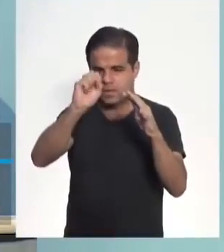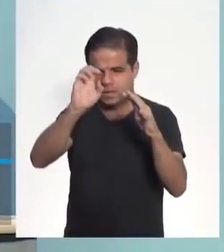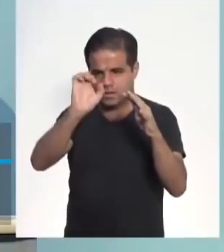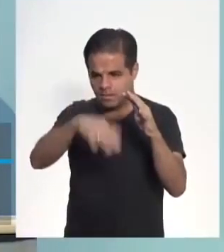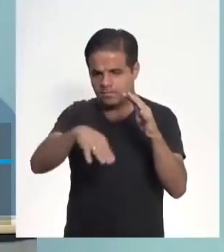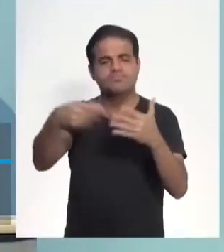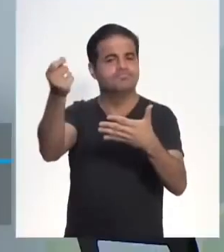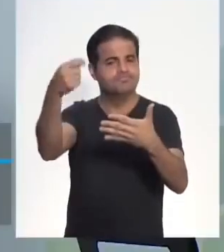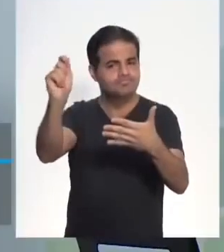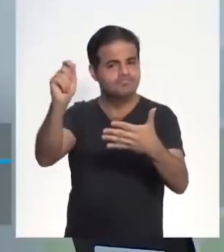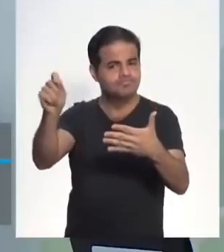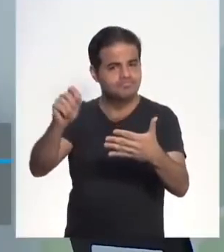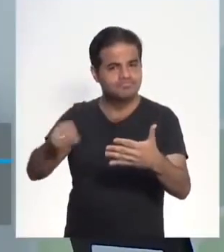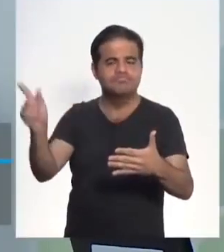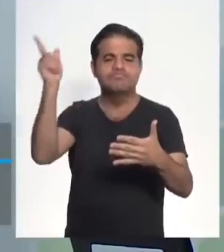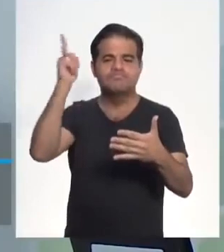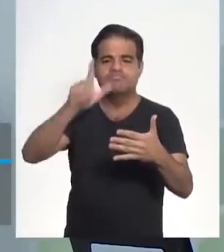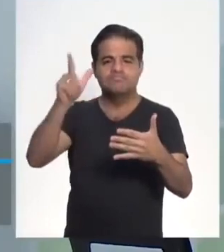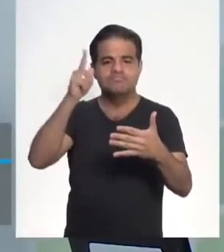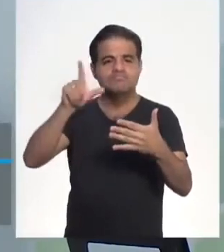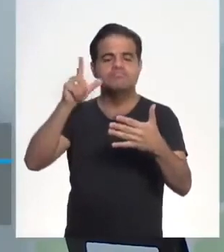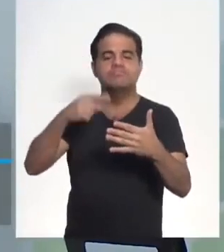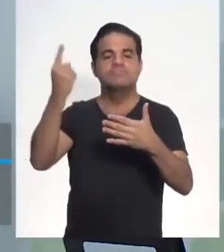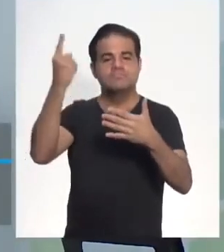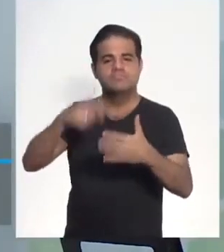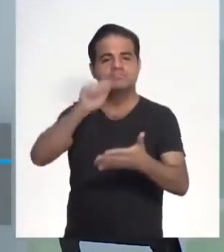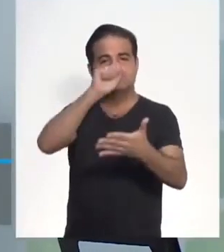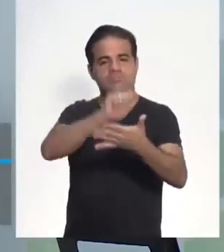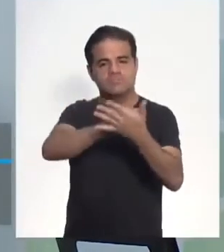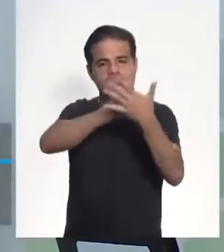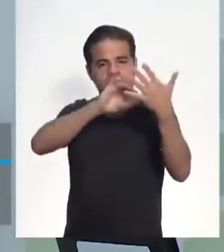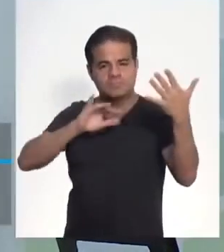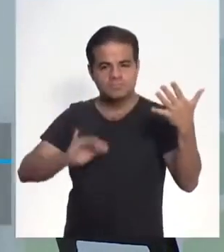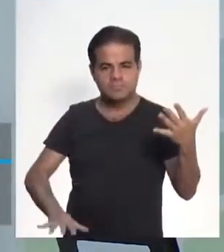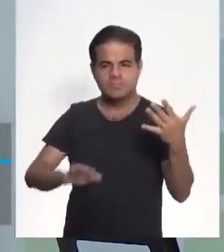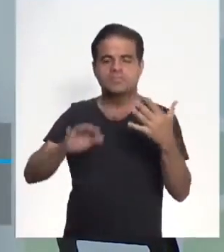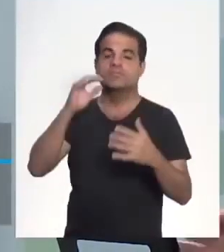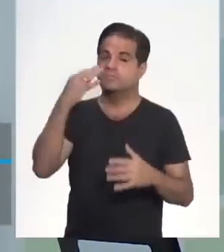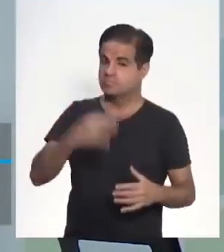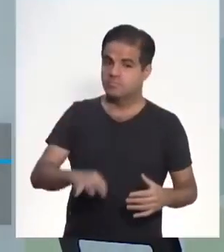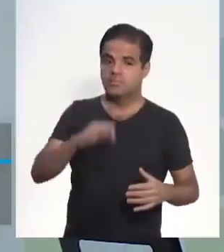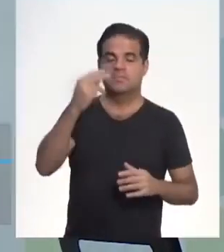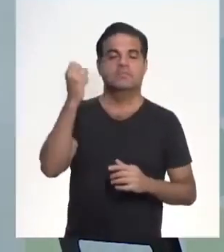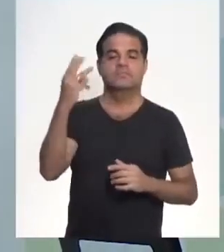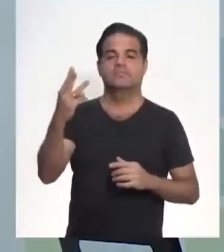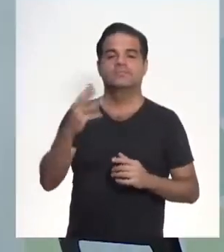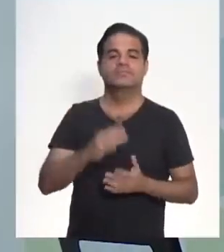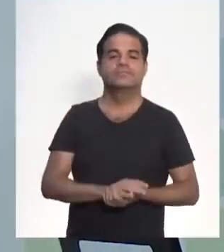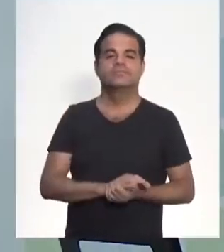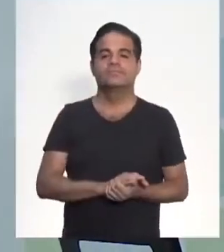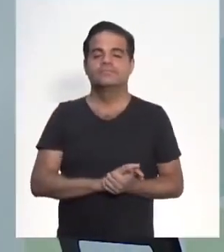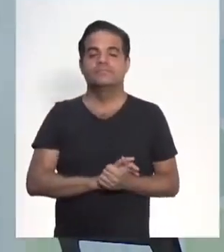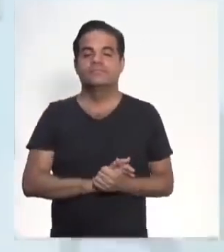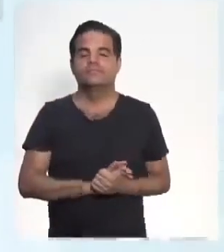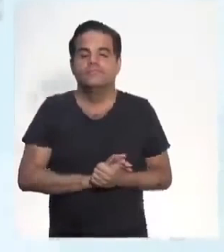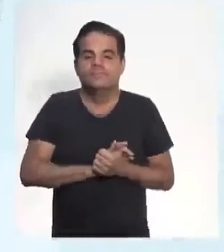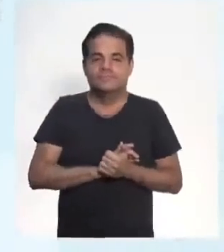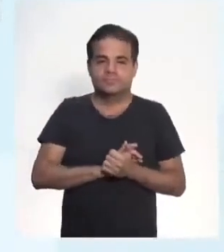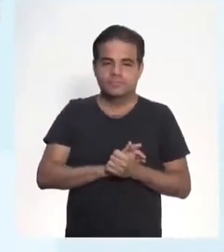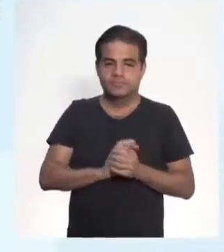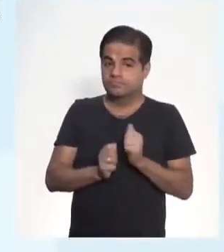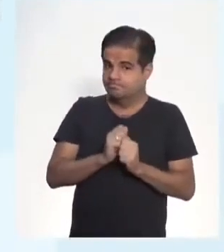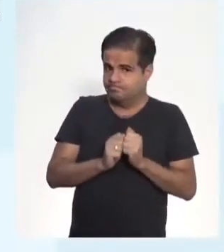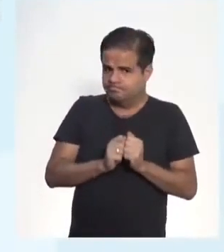também acertaram. Legal. Vamos para a próxima atividade, Ale? Vamos nessa. Tá? Atividade 3. O arroz é um produto essencial na